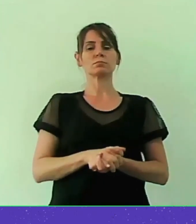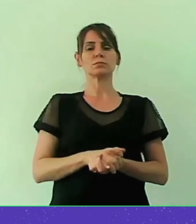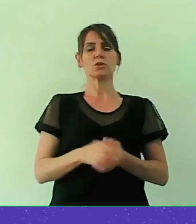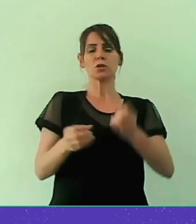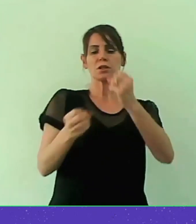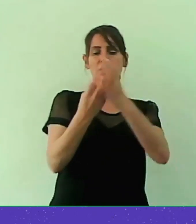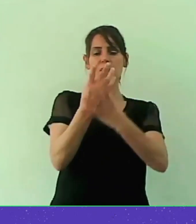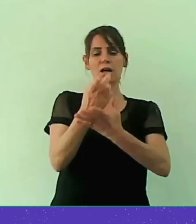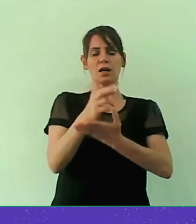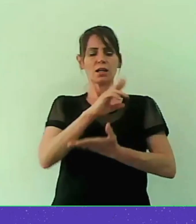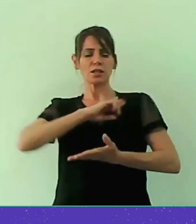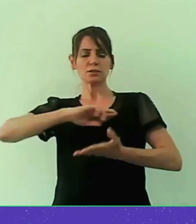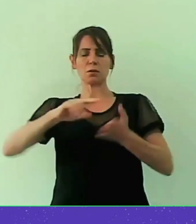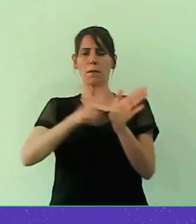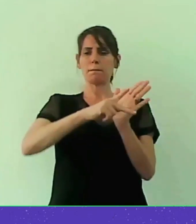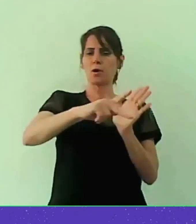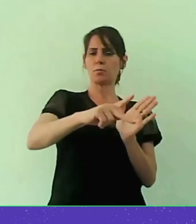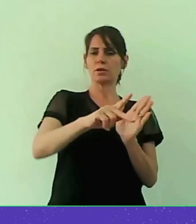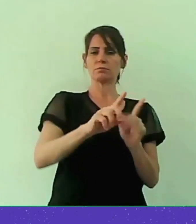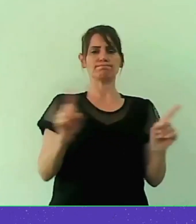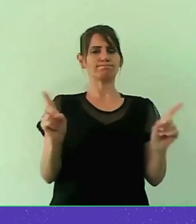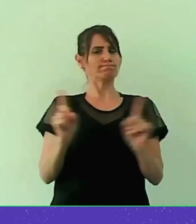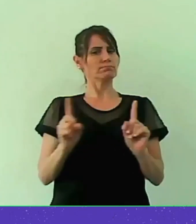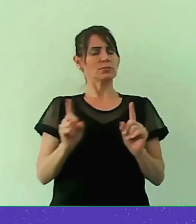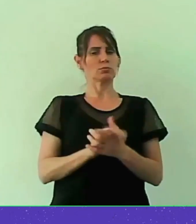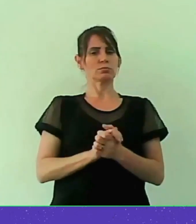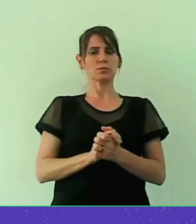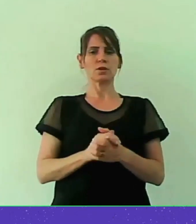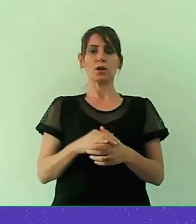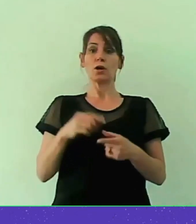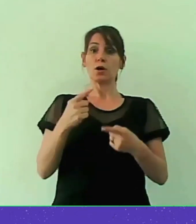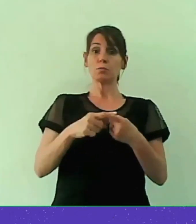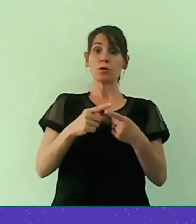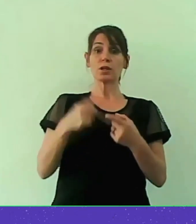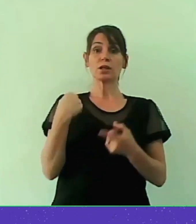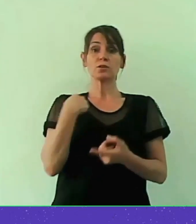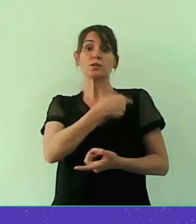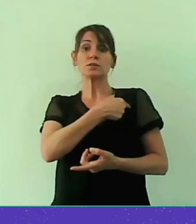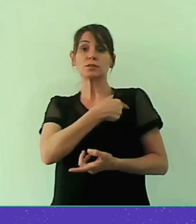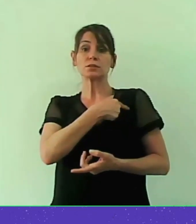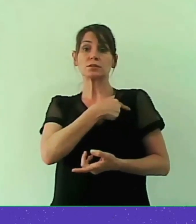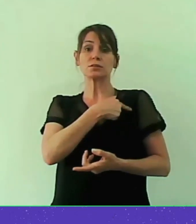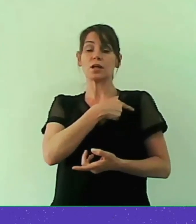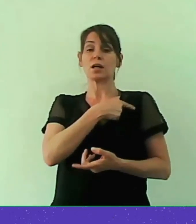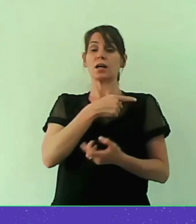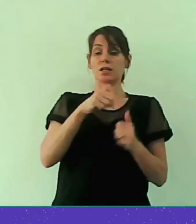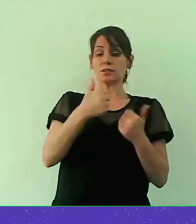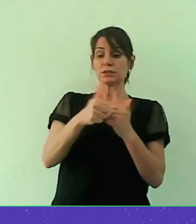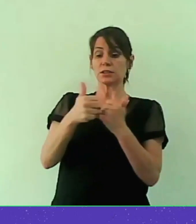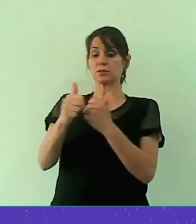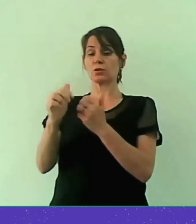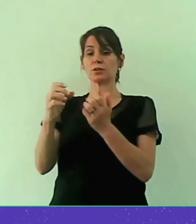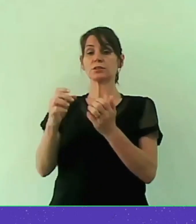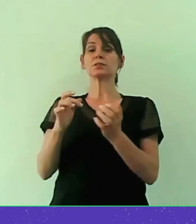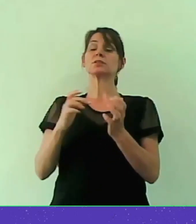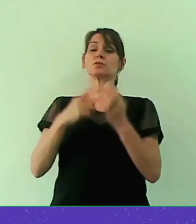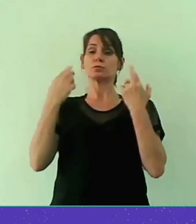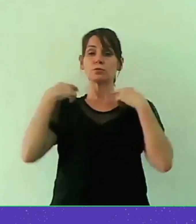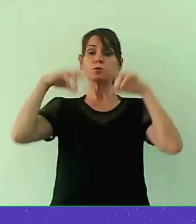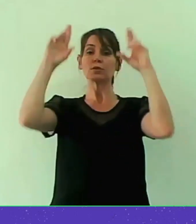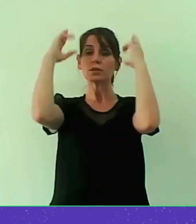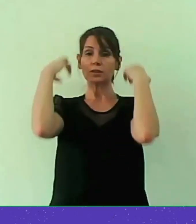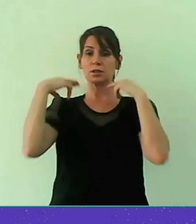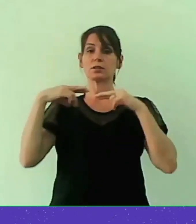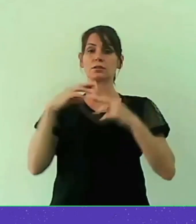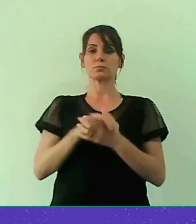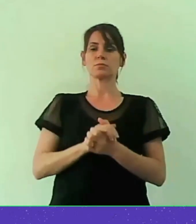si, porque nós somos seguidores do Cordeiro por onde quer que